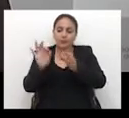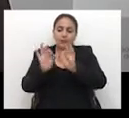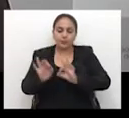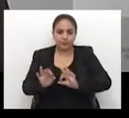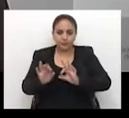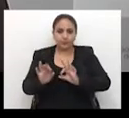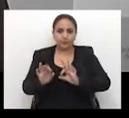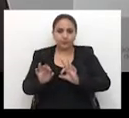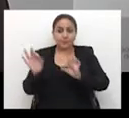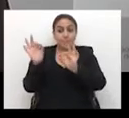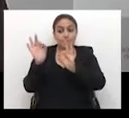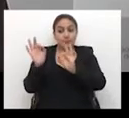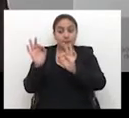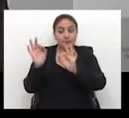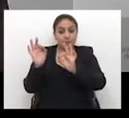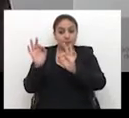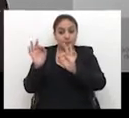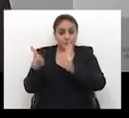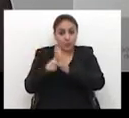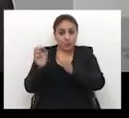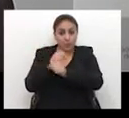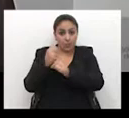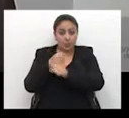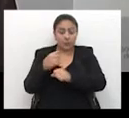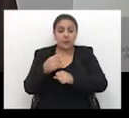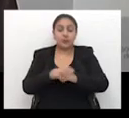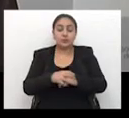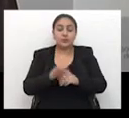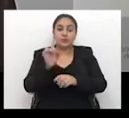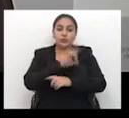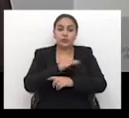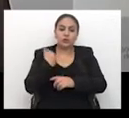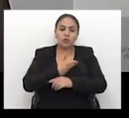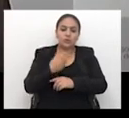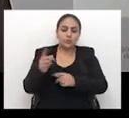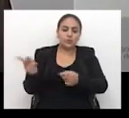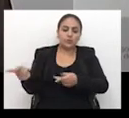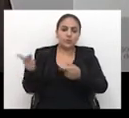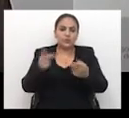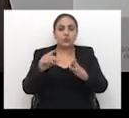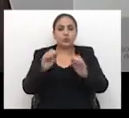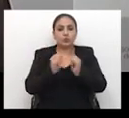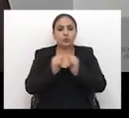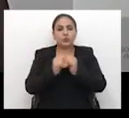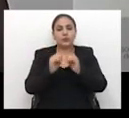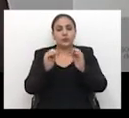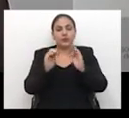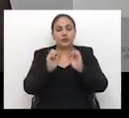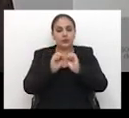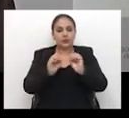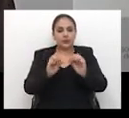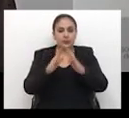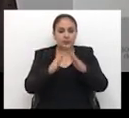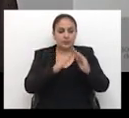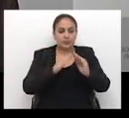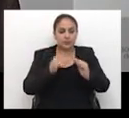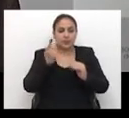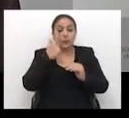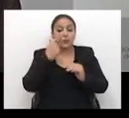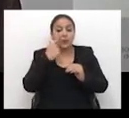o projeto executivo da obra então esses dias nós fizemos a última uma visita com a secretaria de habitação